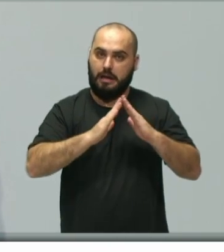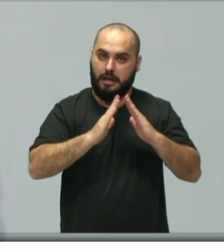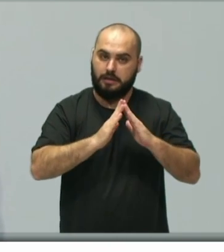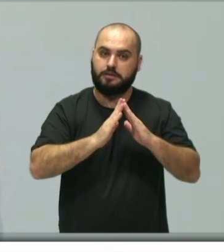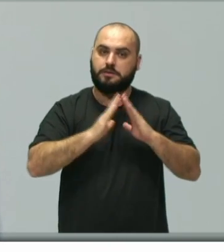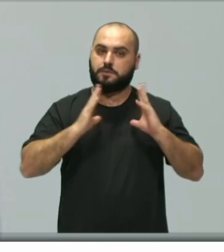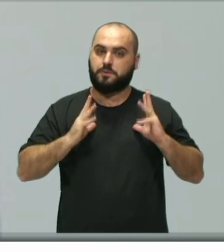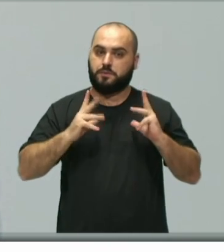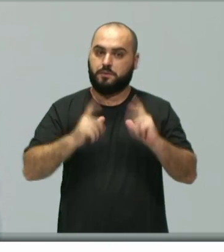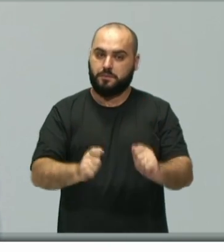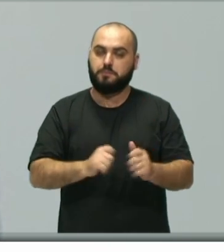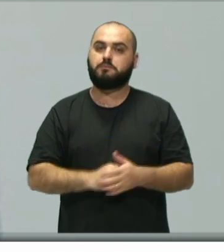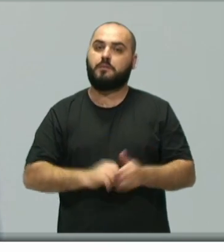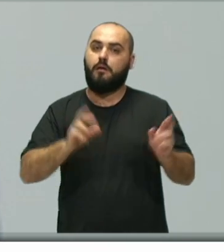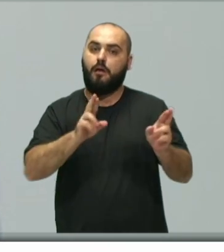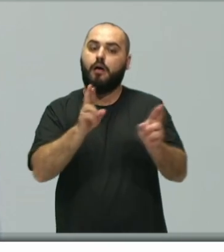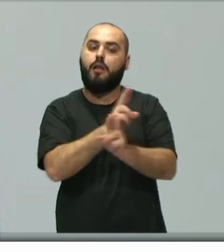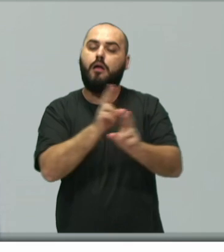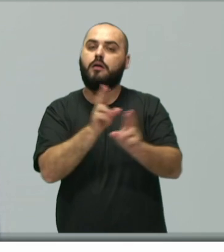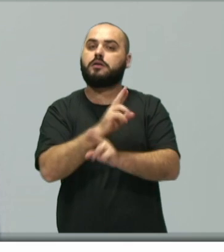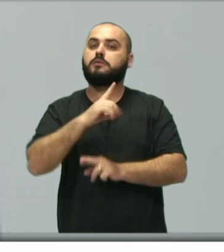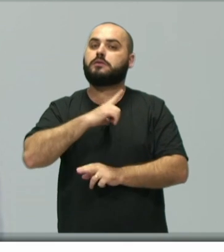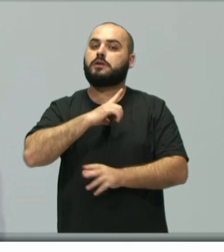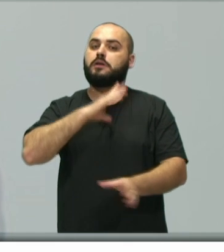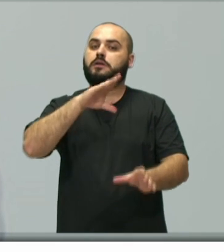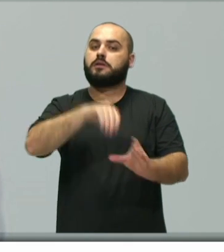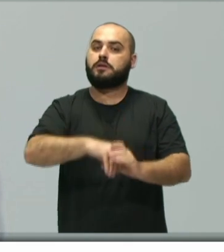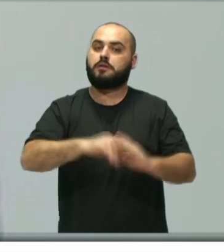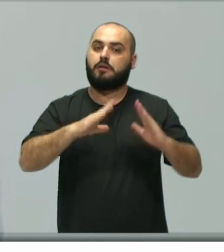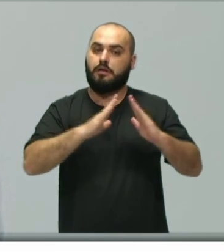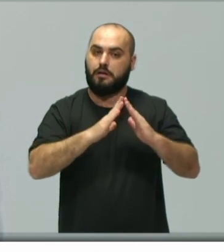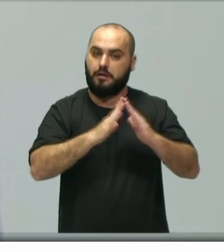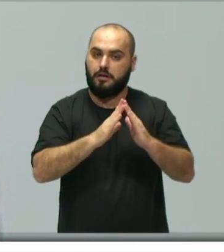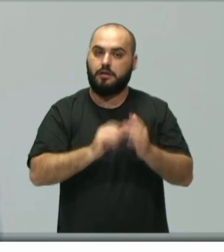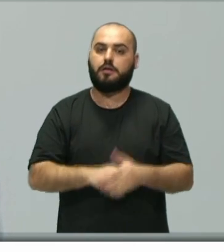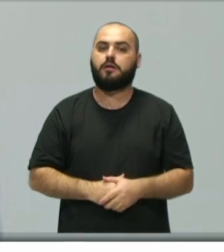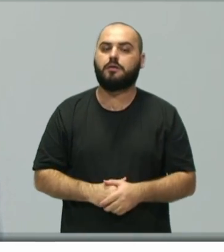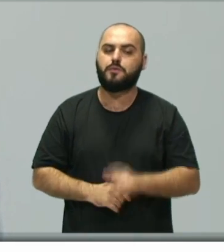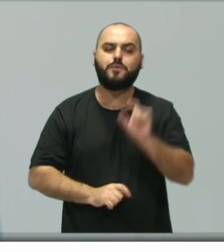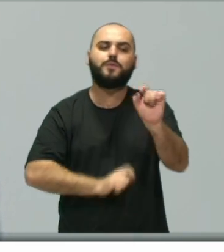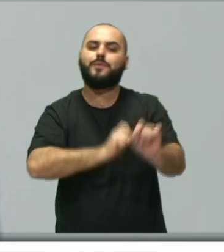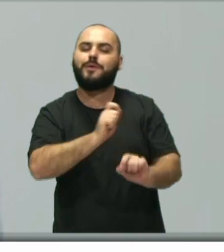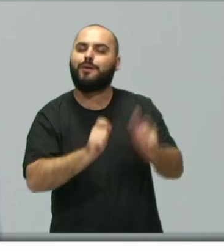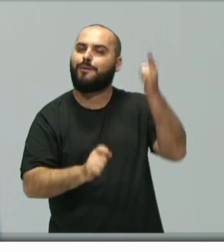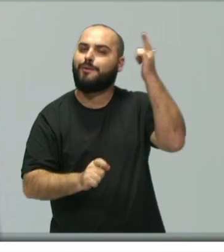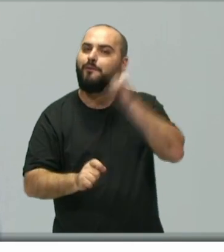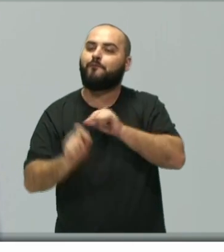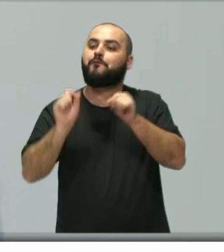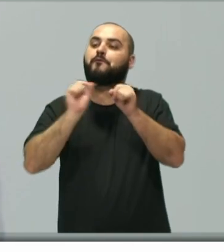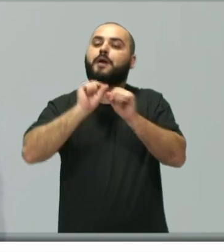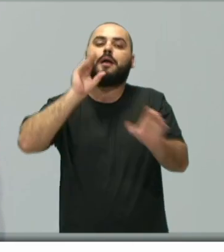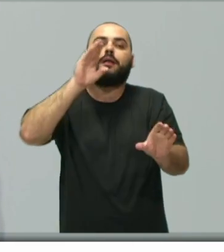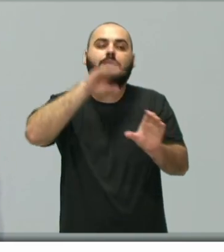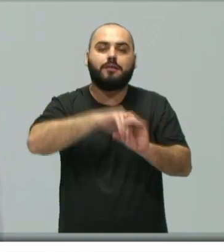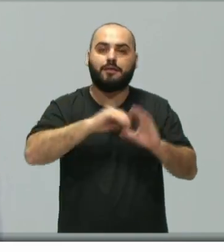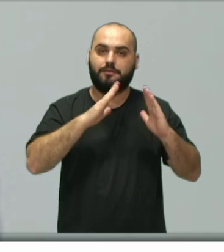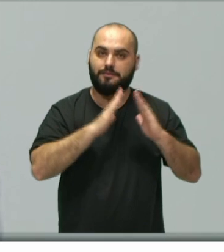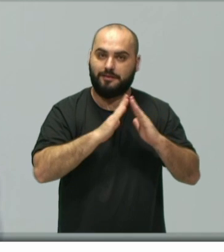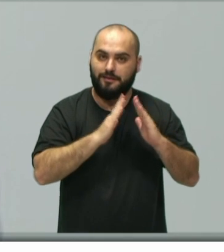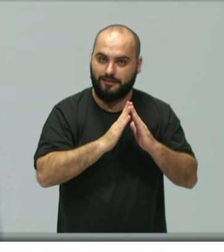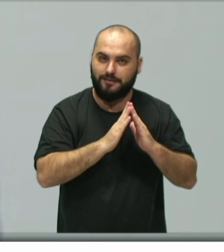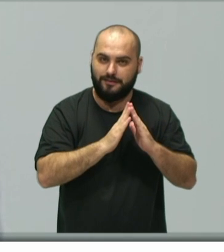doméstico, as relações que você tem dentro de casa, o que dá para fazer dentro de casa, né, sem precisar estar